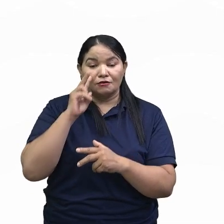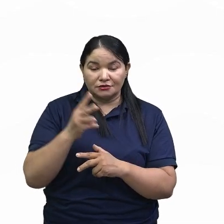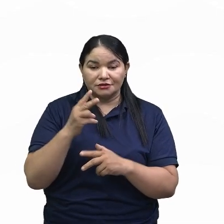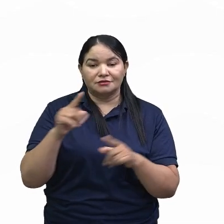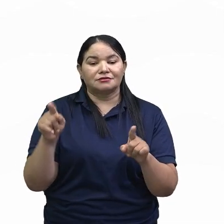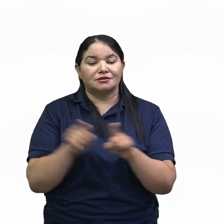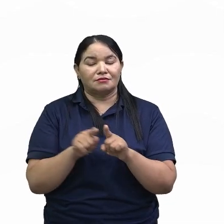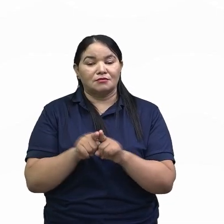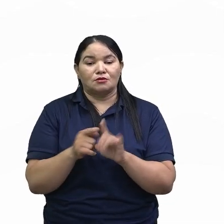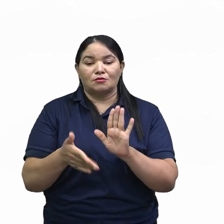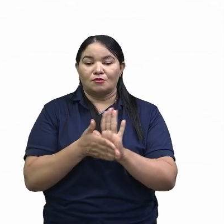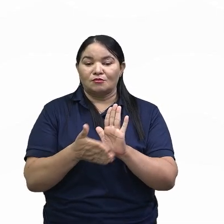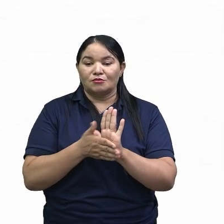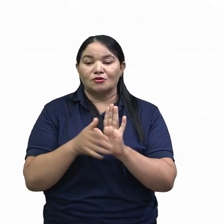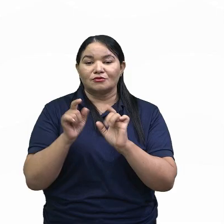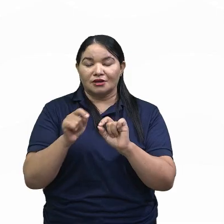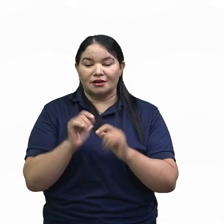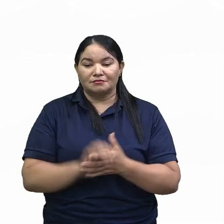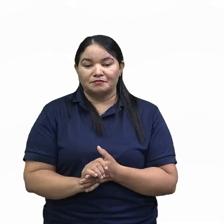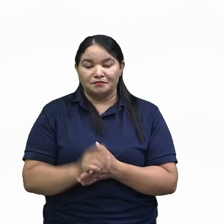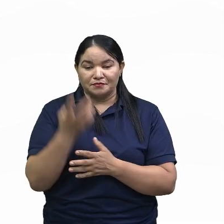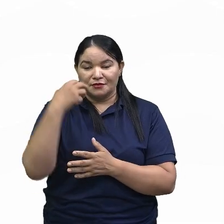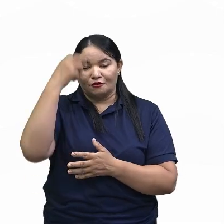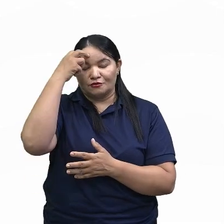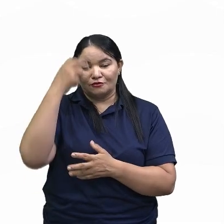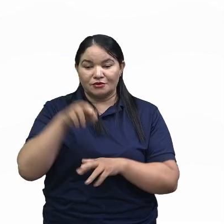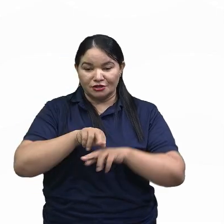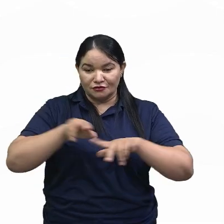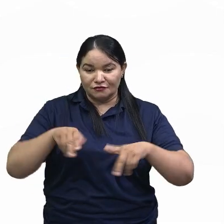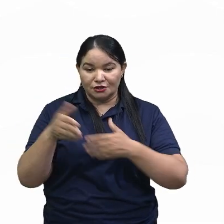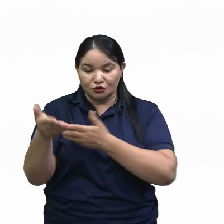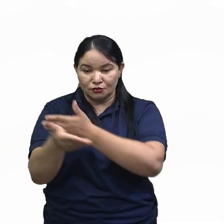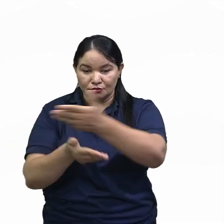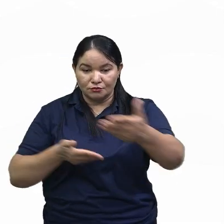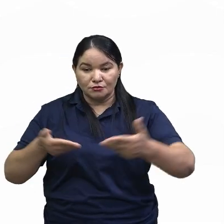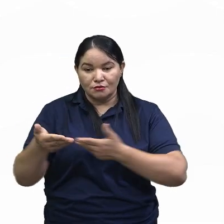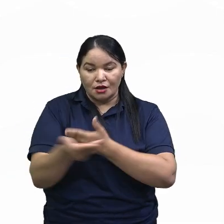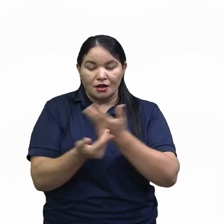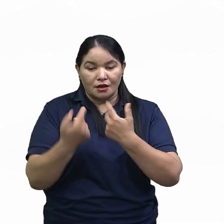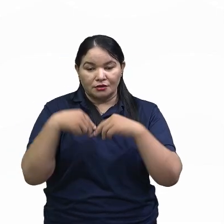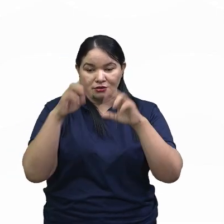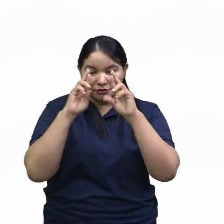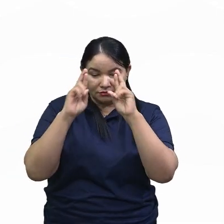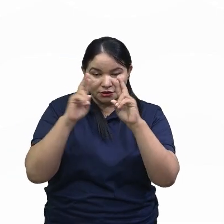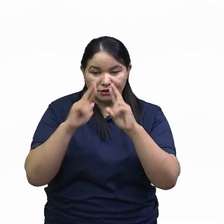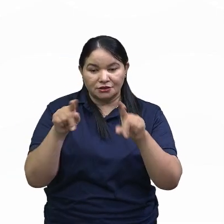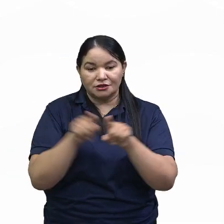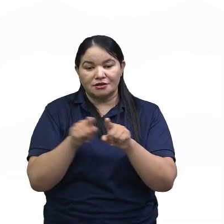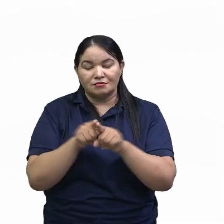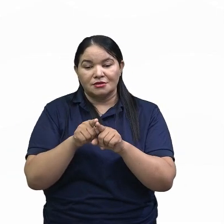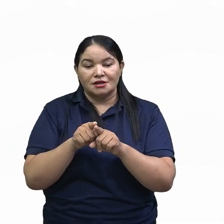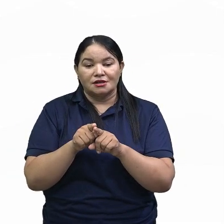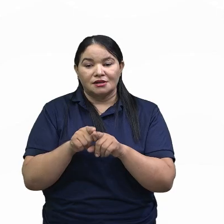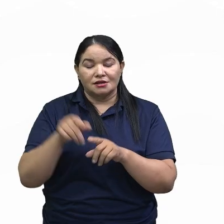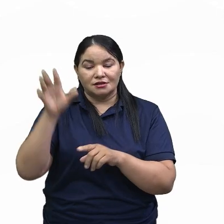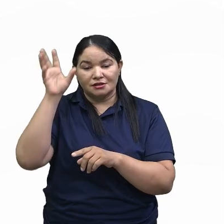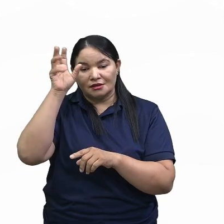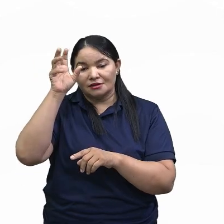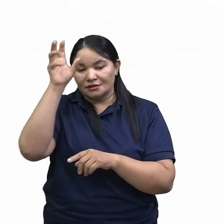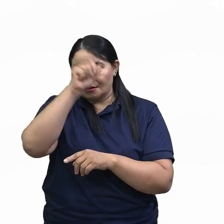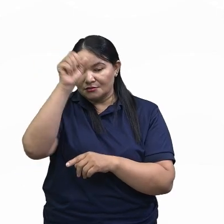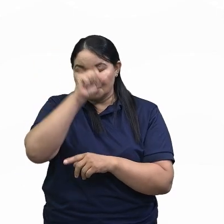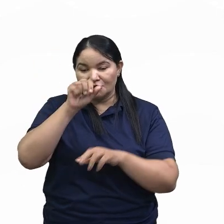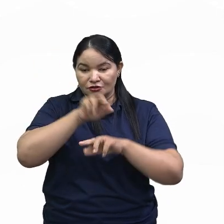Ela propõe o diálogo entre culturas com base no respeito, na troca de saberes e na